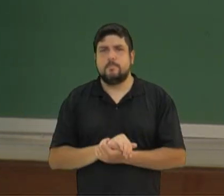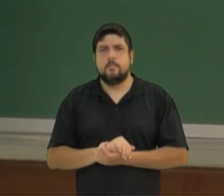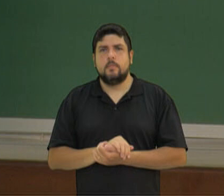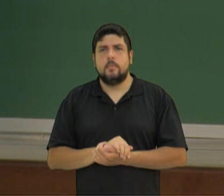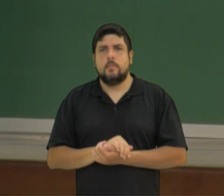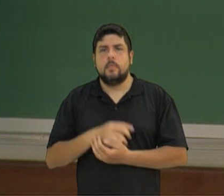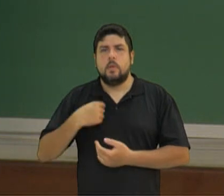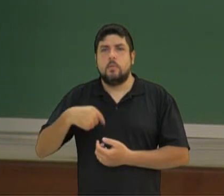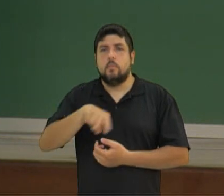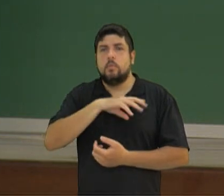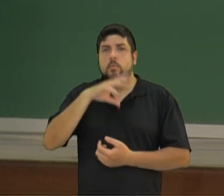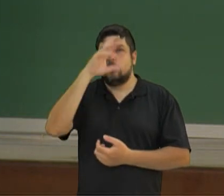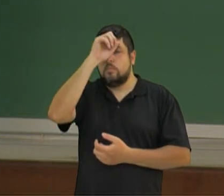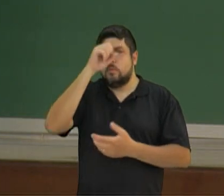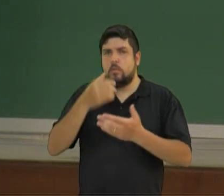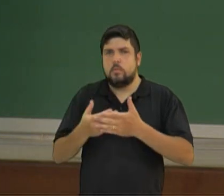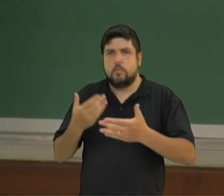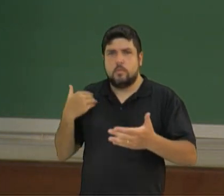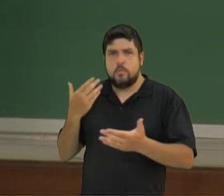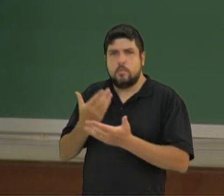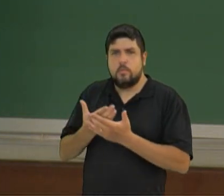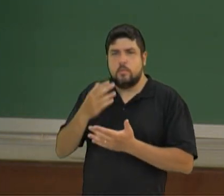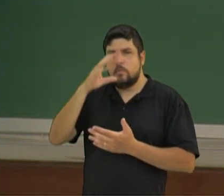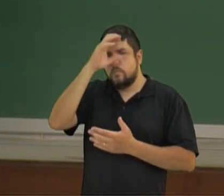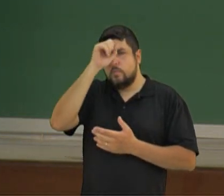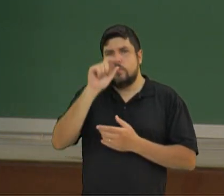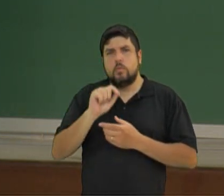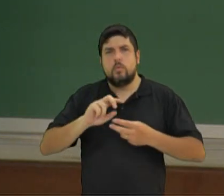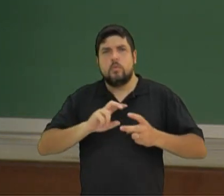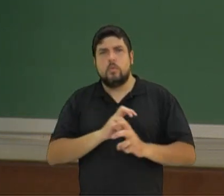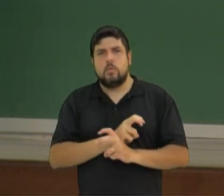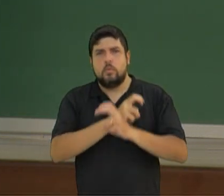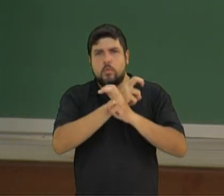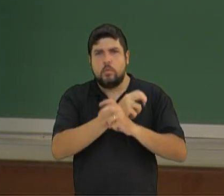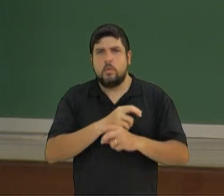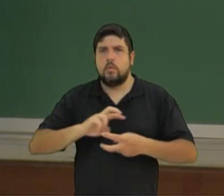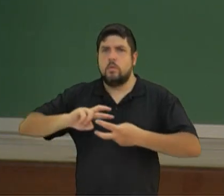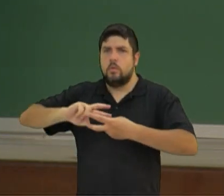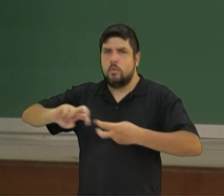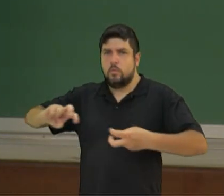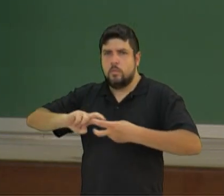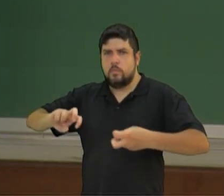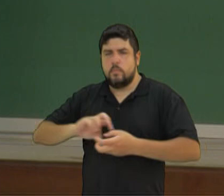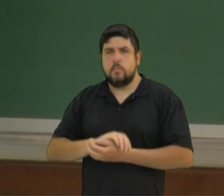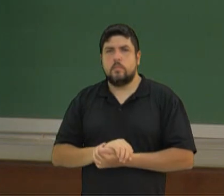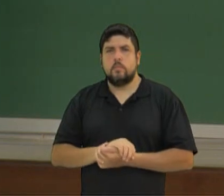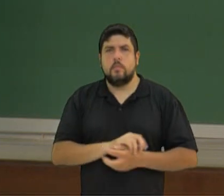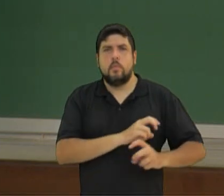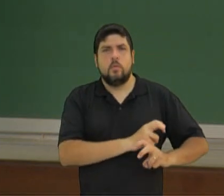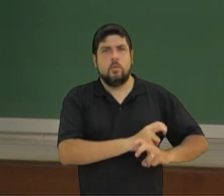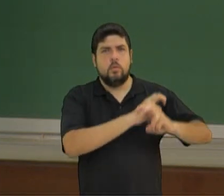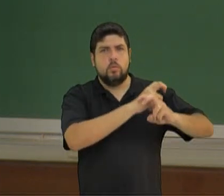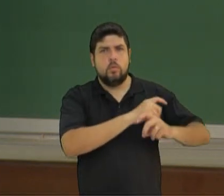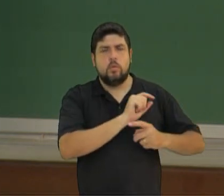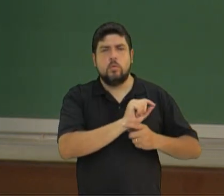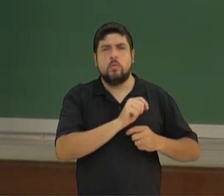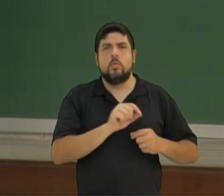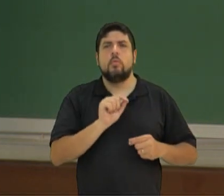nessas últimas aulas, dois sistemas, o esquelético e o muscular. Quando eu falo de esquelético, eu estou falando